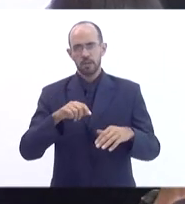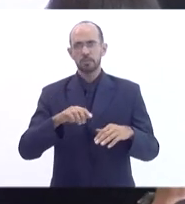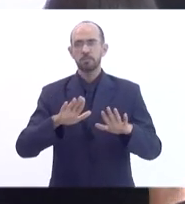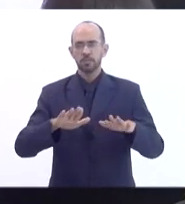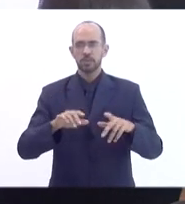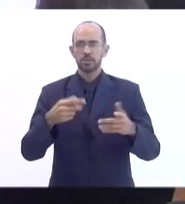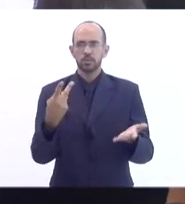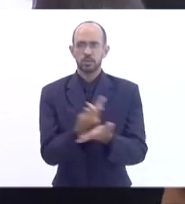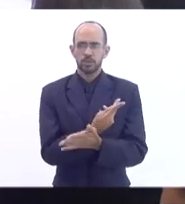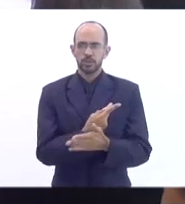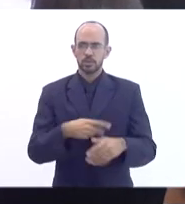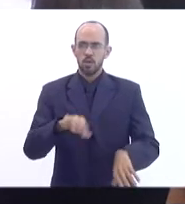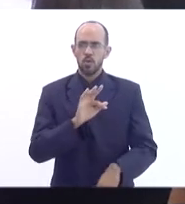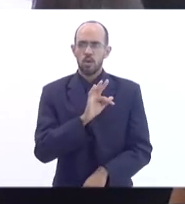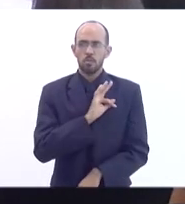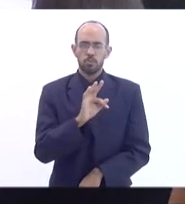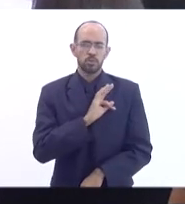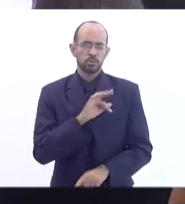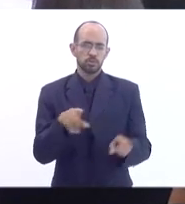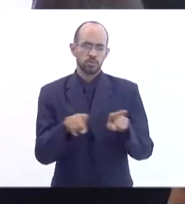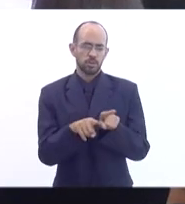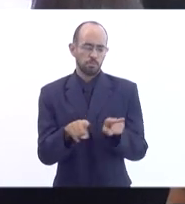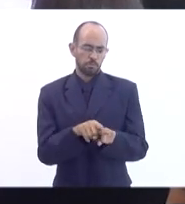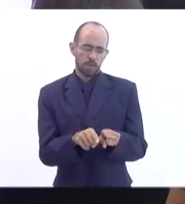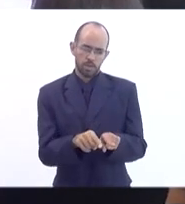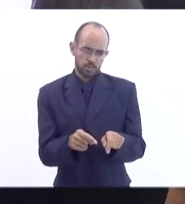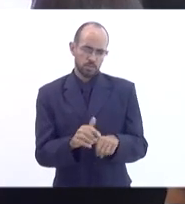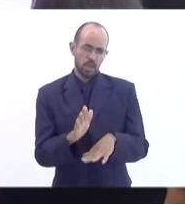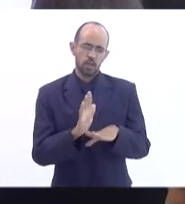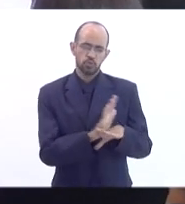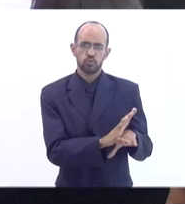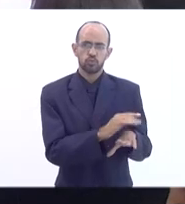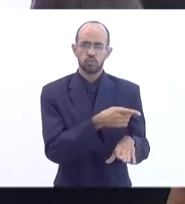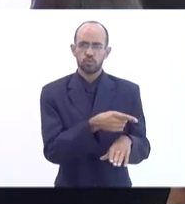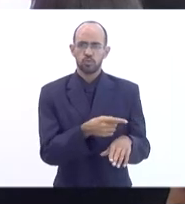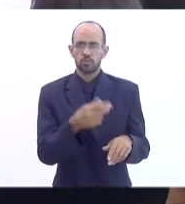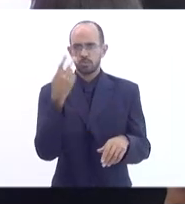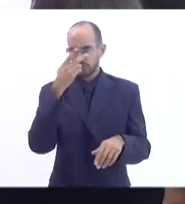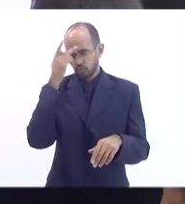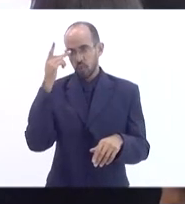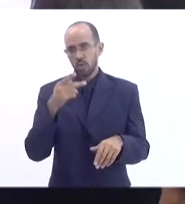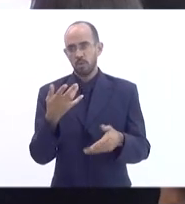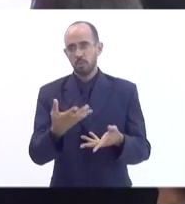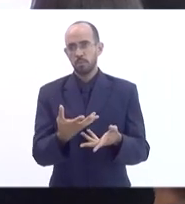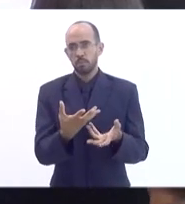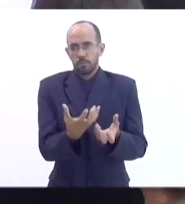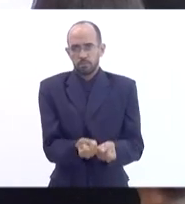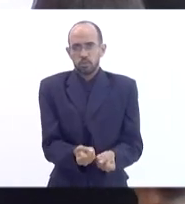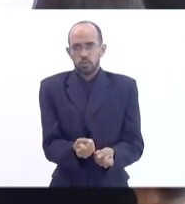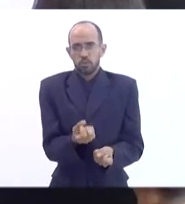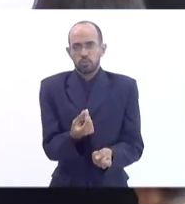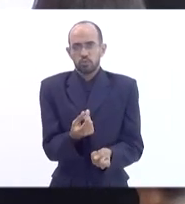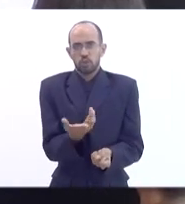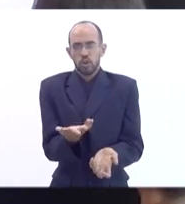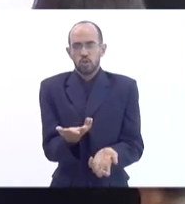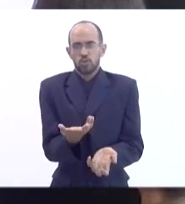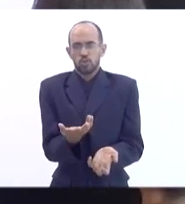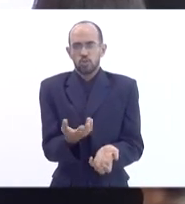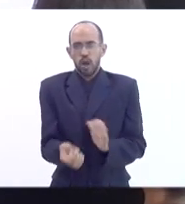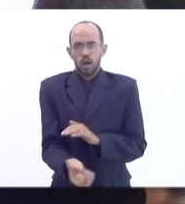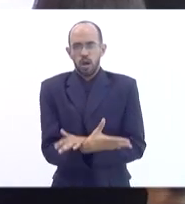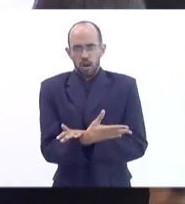naquela época com essa empresa Alguém levou o dinheiro nisso e tendo empresas aqui no Rio de Janeiro